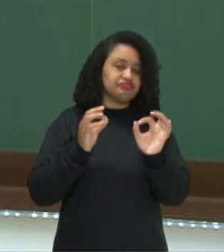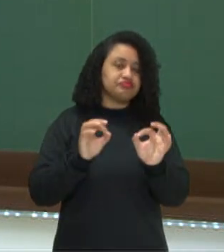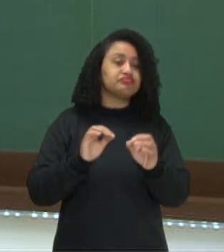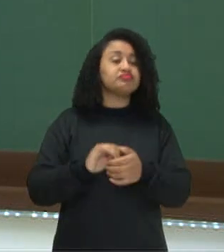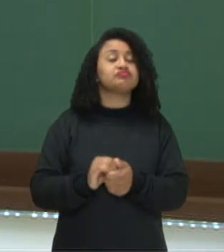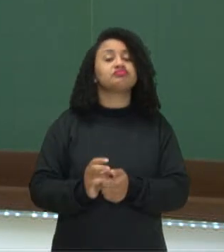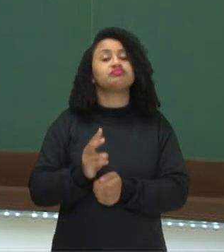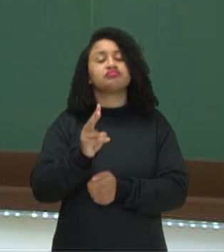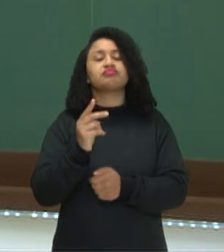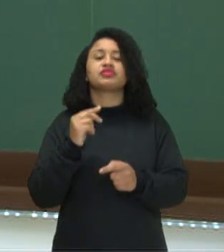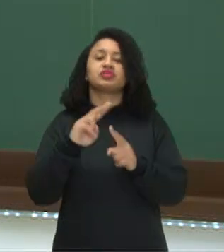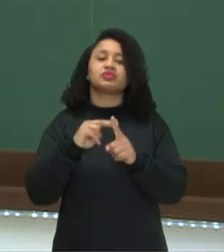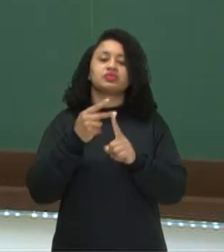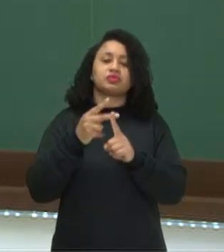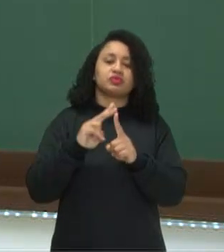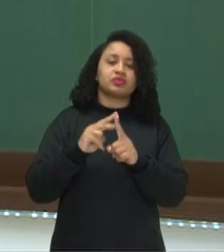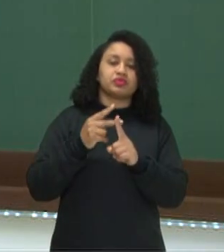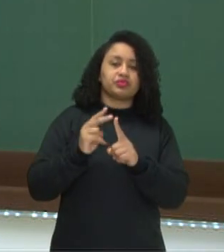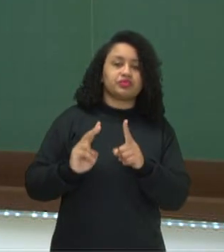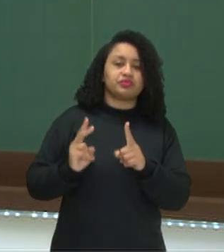está sempre dobrando.